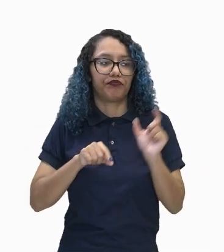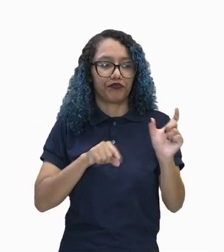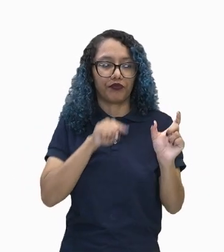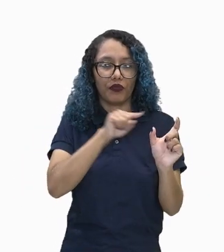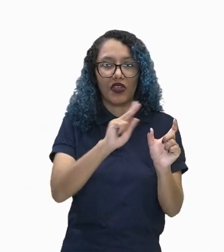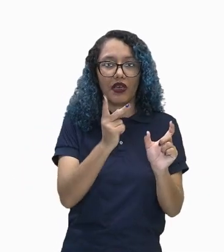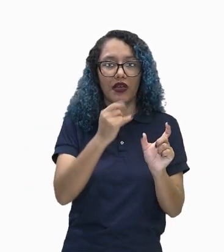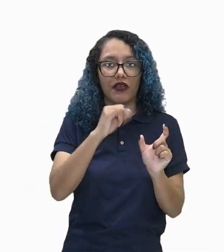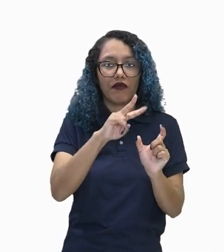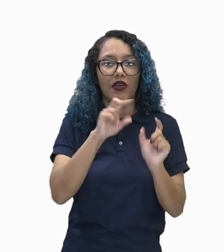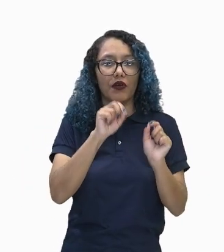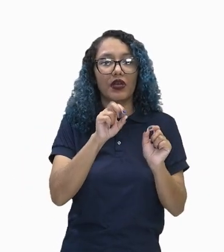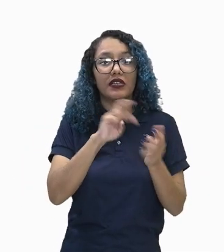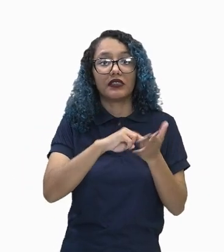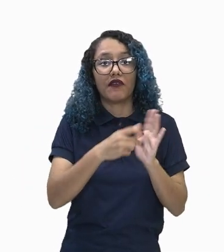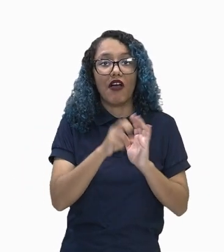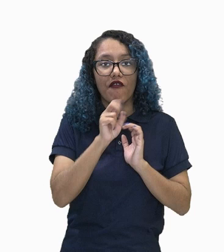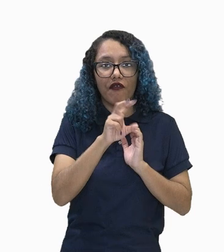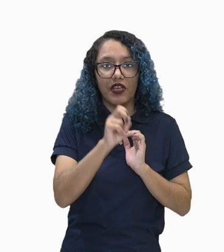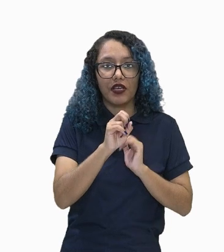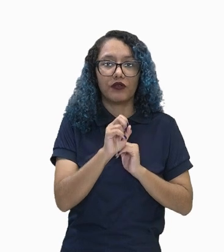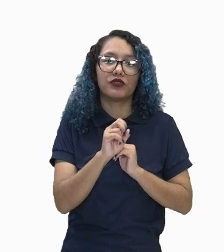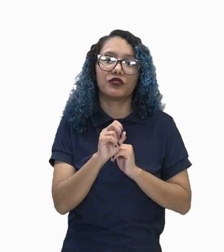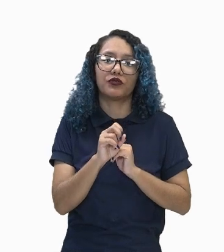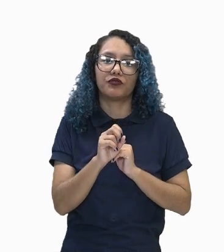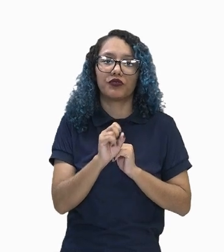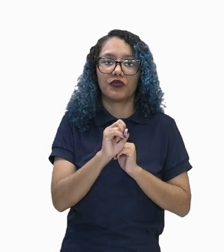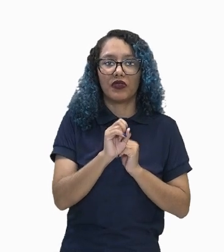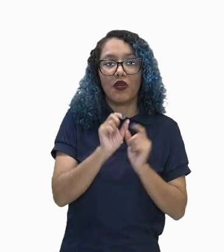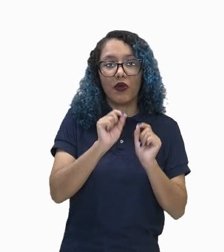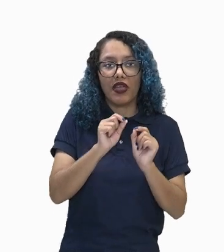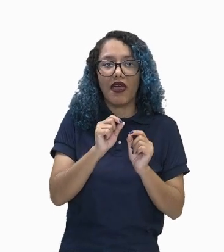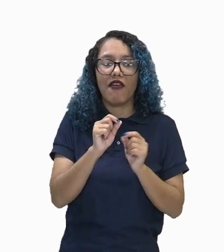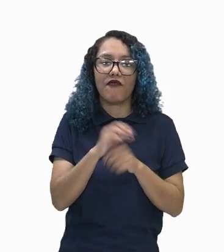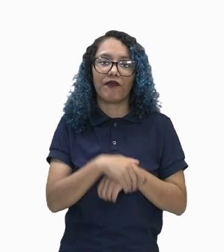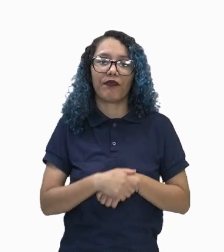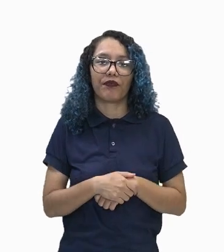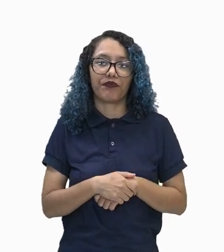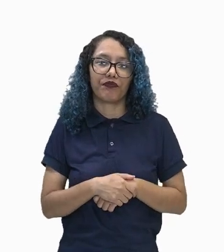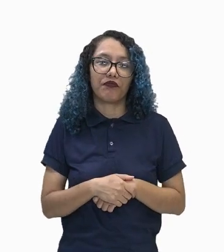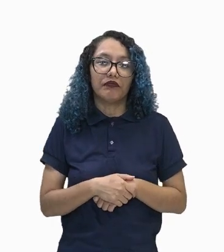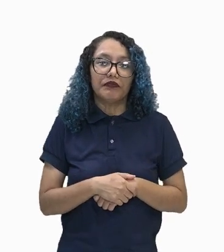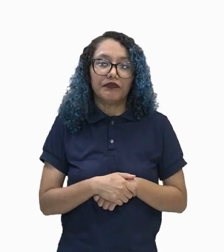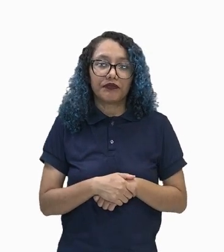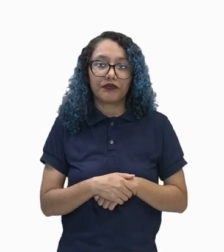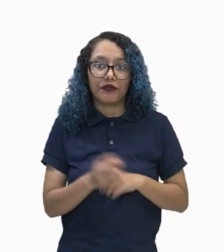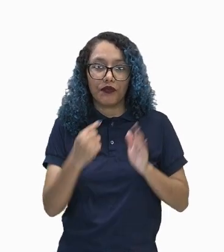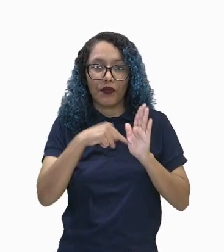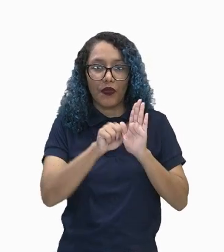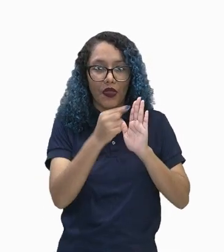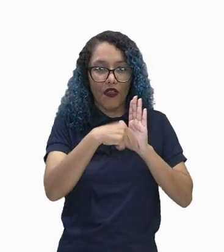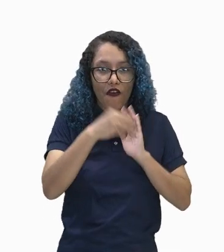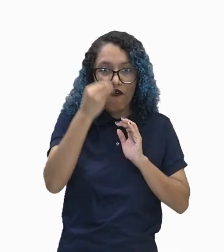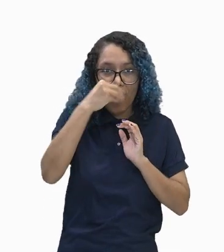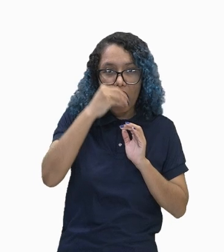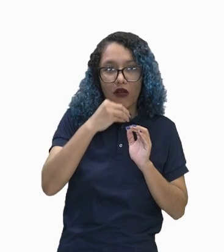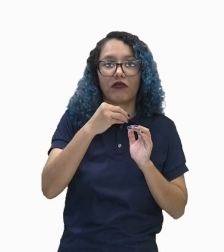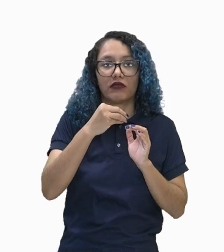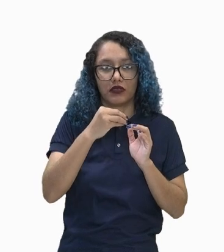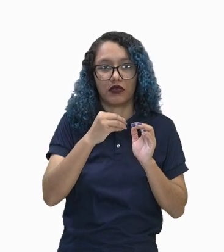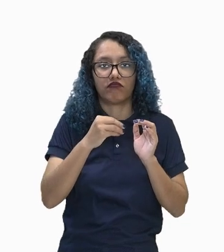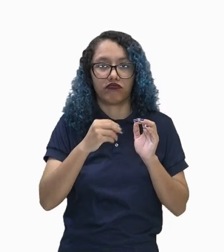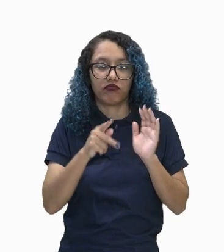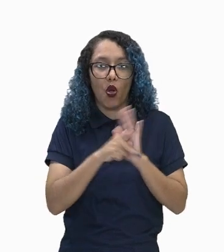da imunodeficiência humana e é o vírus causador da AIDS, que ataca